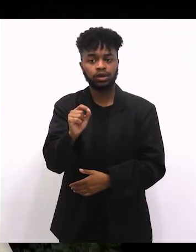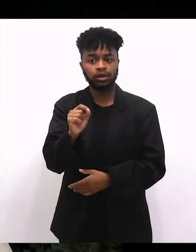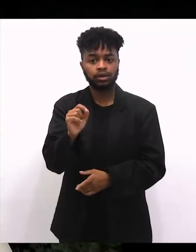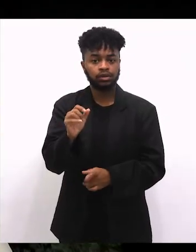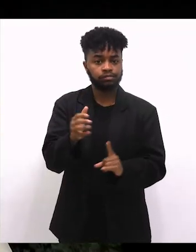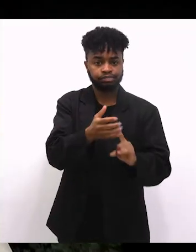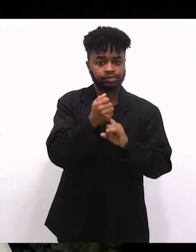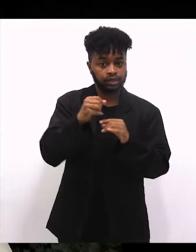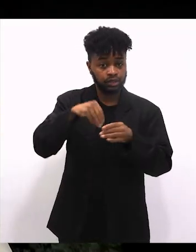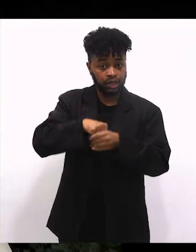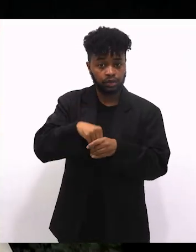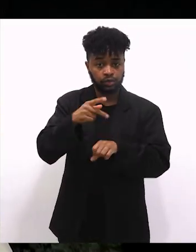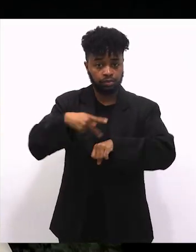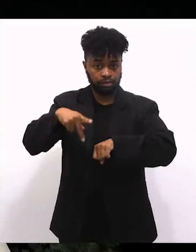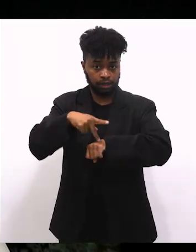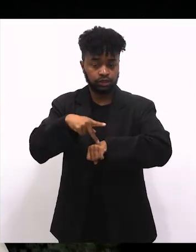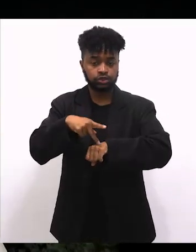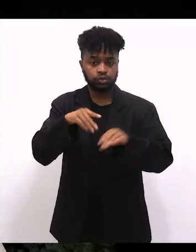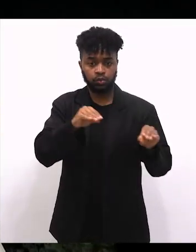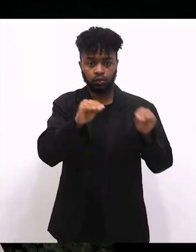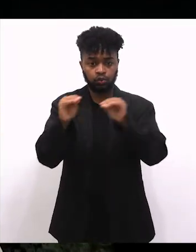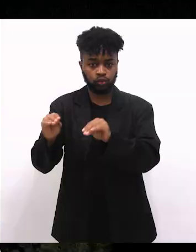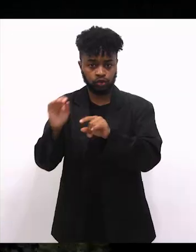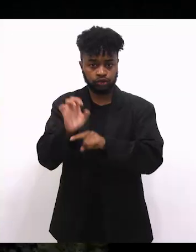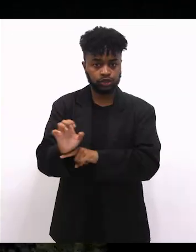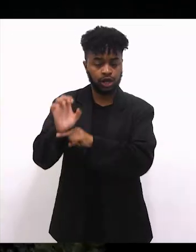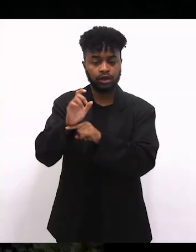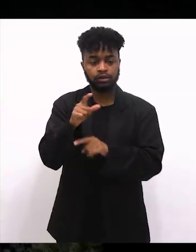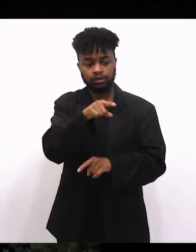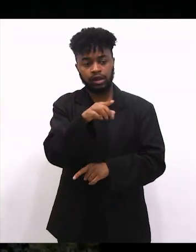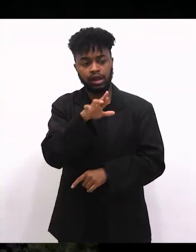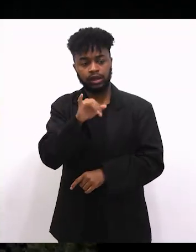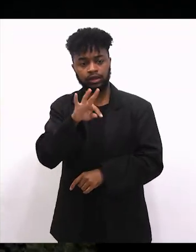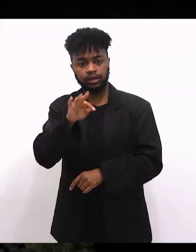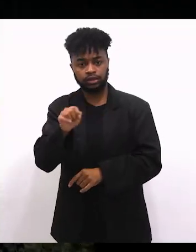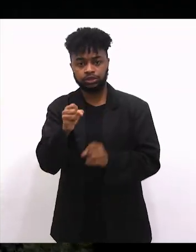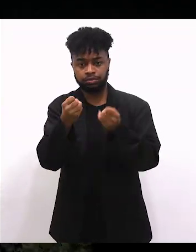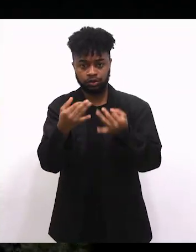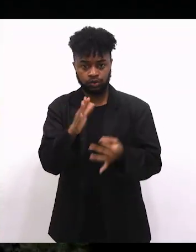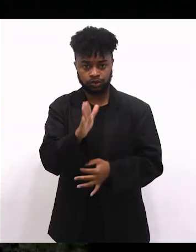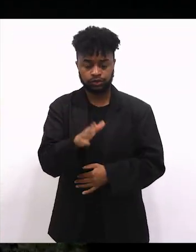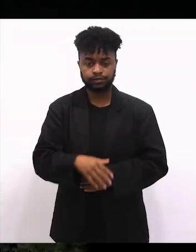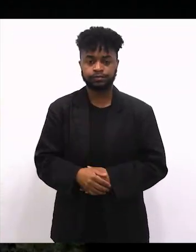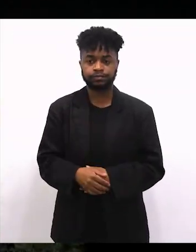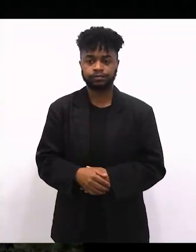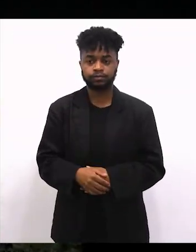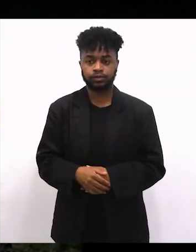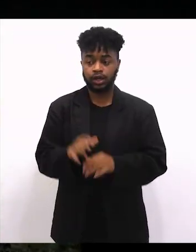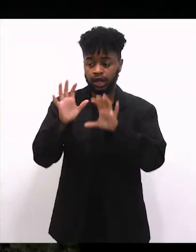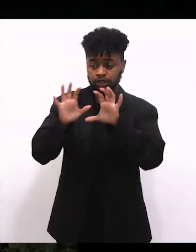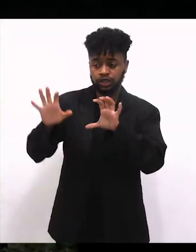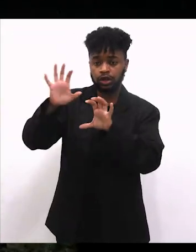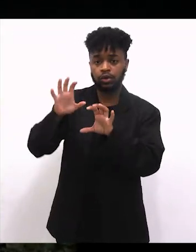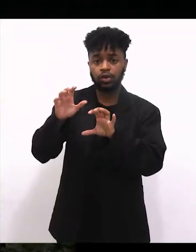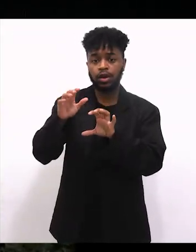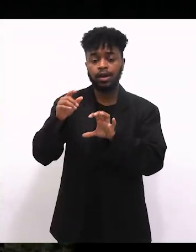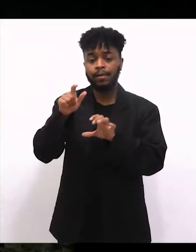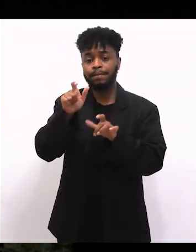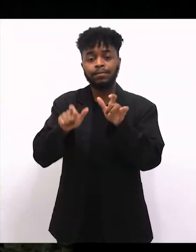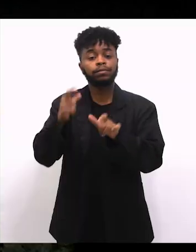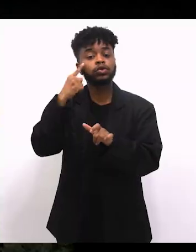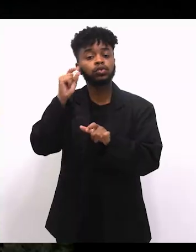vieram dentro do próprio país, né, de um estado para o outro, como a Rita já trouxe muito bem. Então, vieram achando que